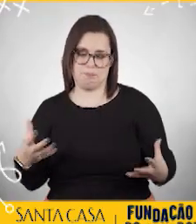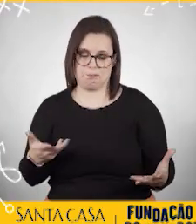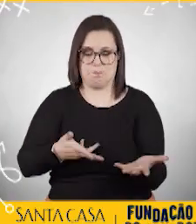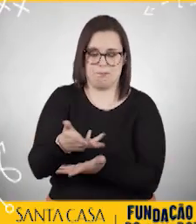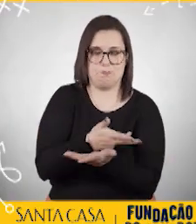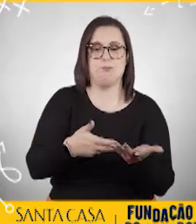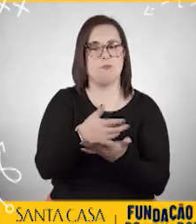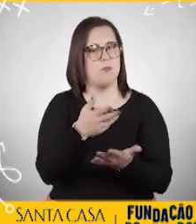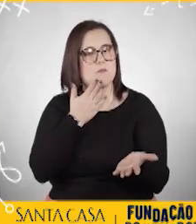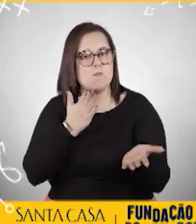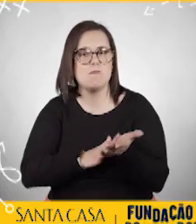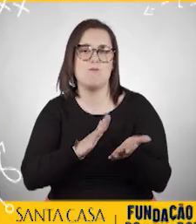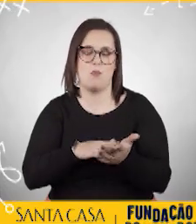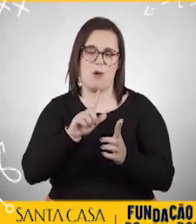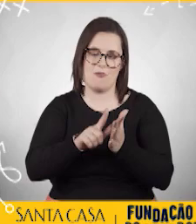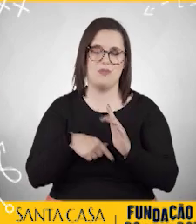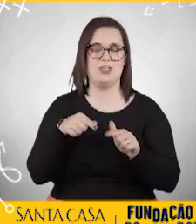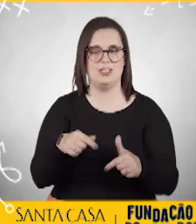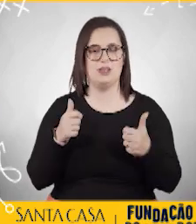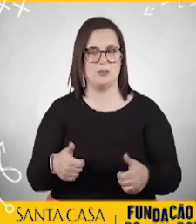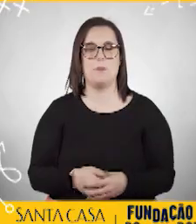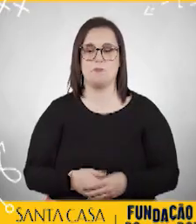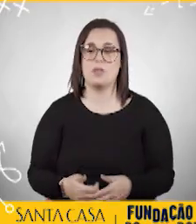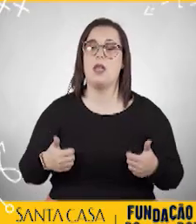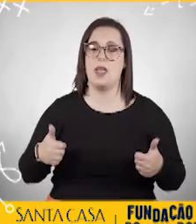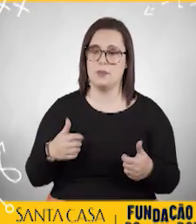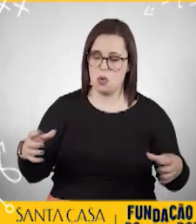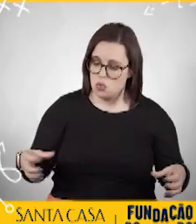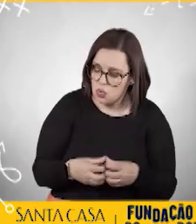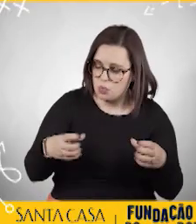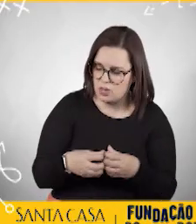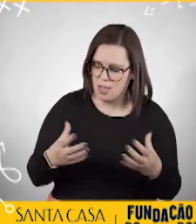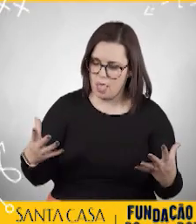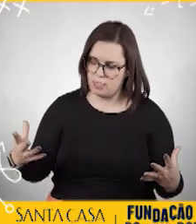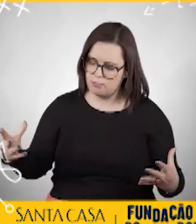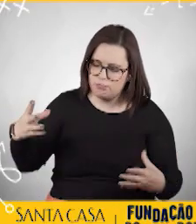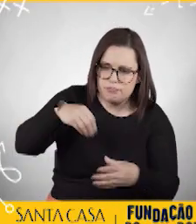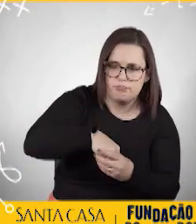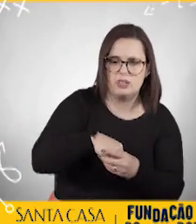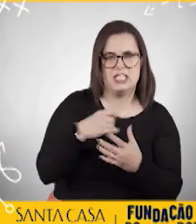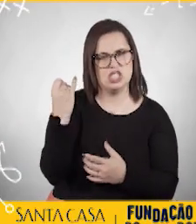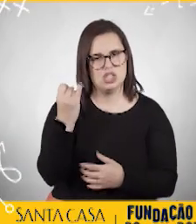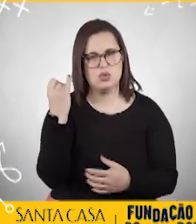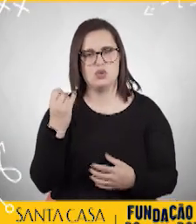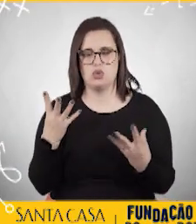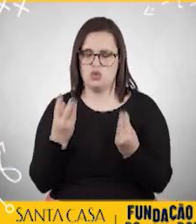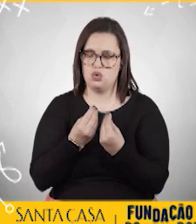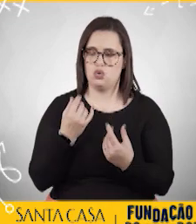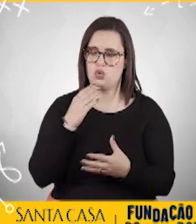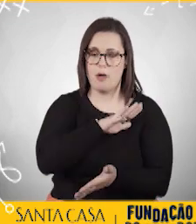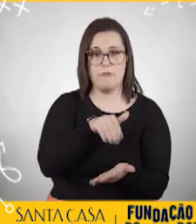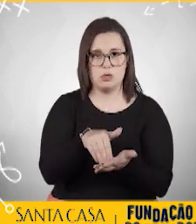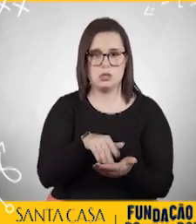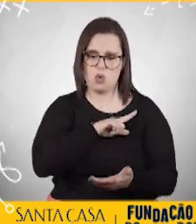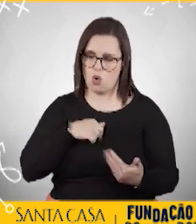comunidades atestam bem o êxito desta iniciativa. É sempre bom envolver a comunidade e para estas instituições, aqui em conjunto